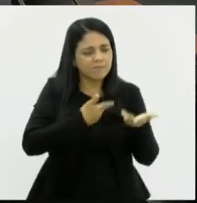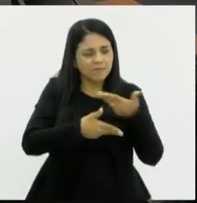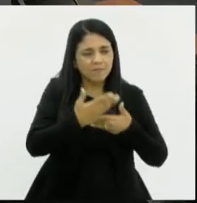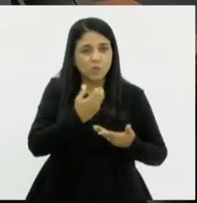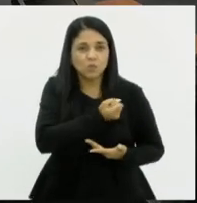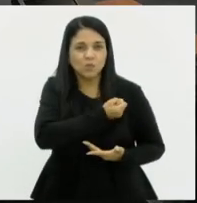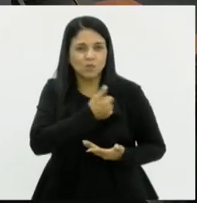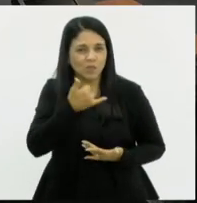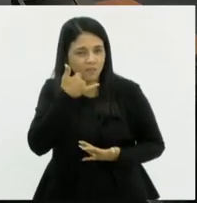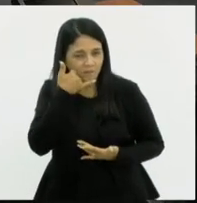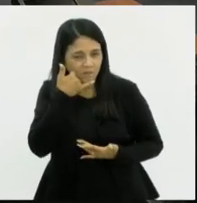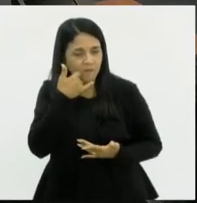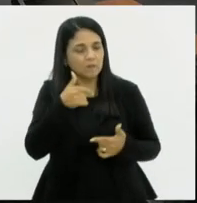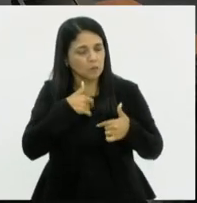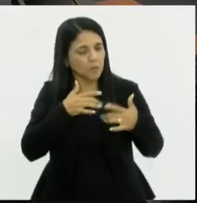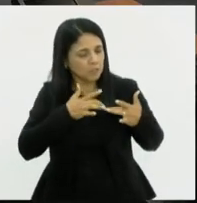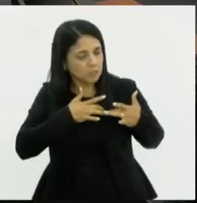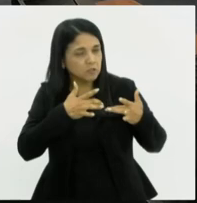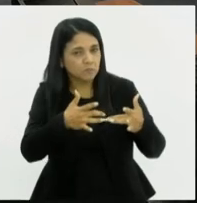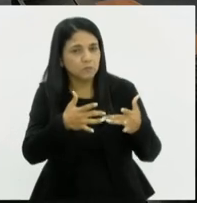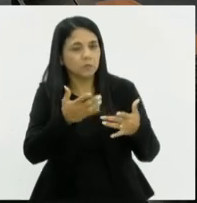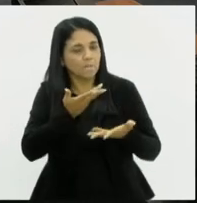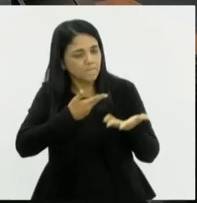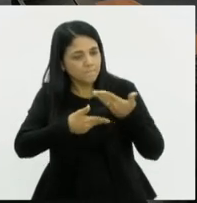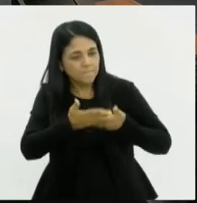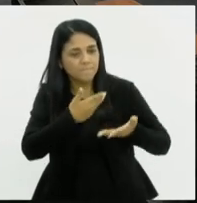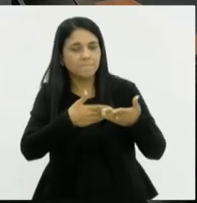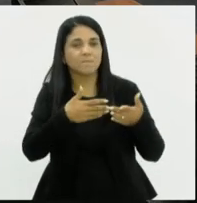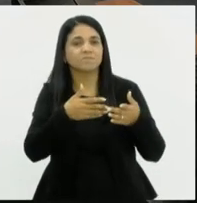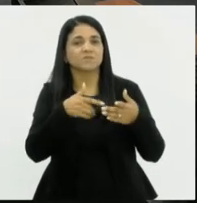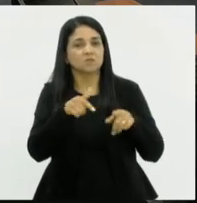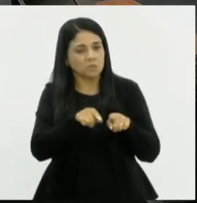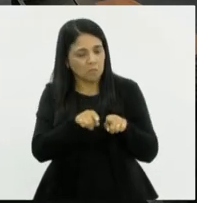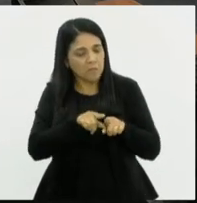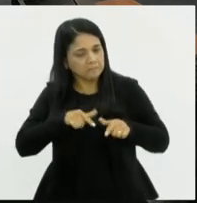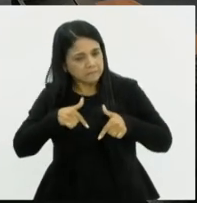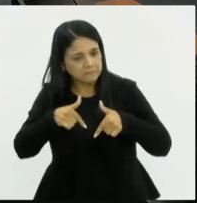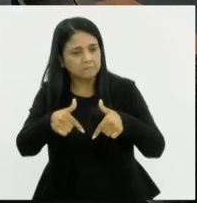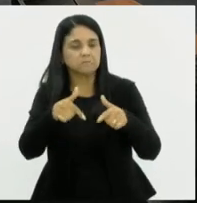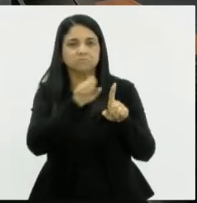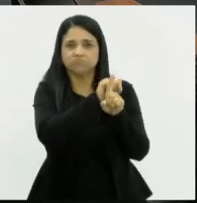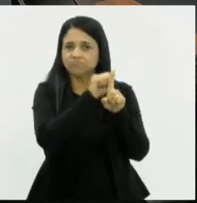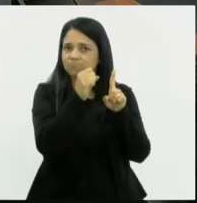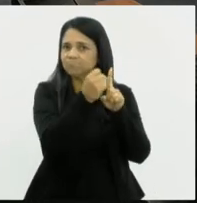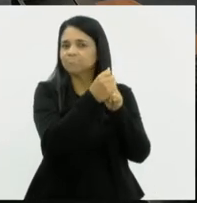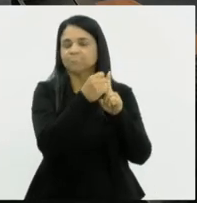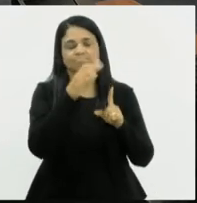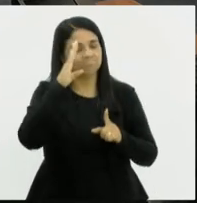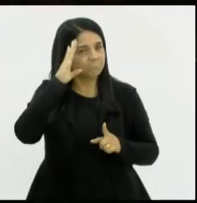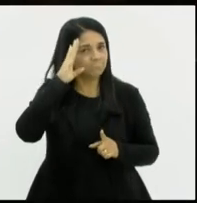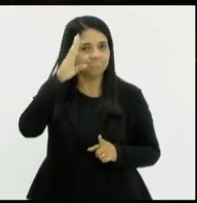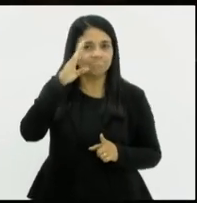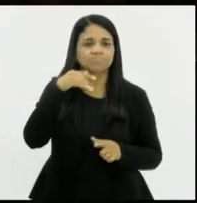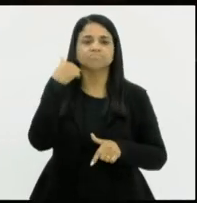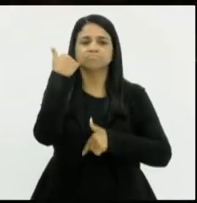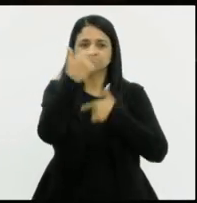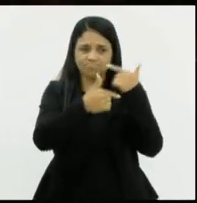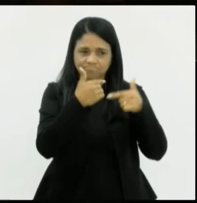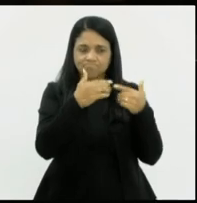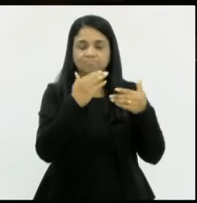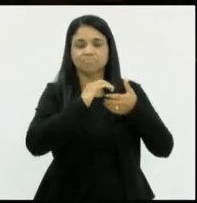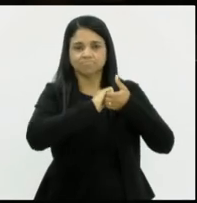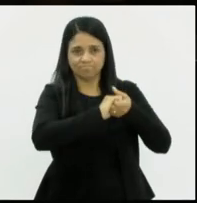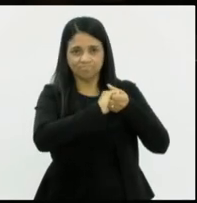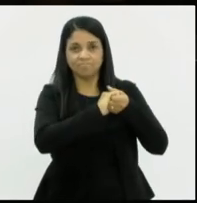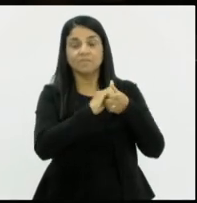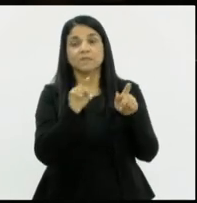coloco também à disposição, porque eu também, uma das minhas bandeiras é o trabalho social. Parabéns pelo seu trabalho. E Denise